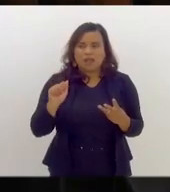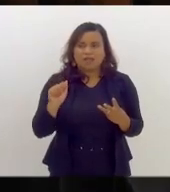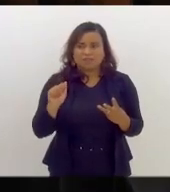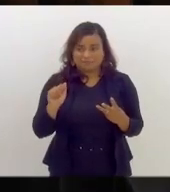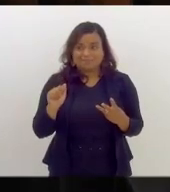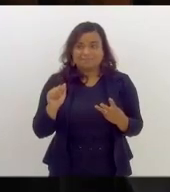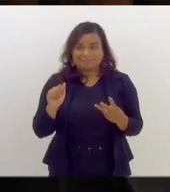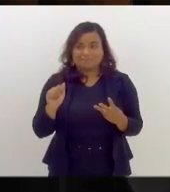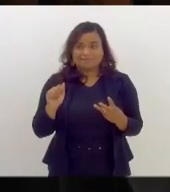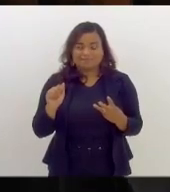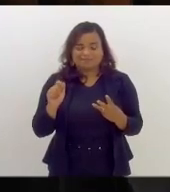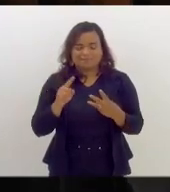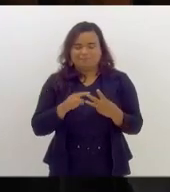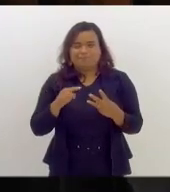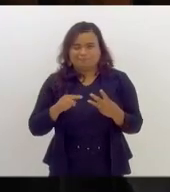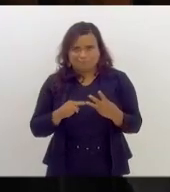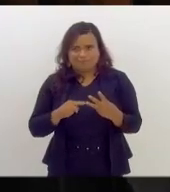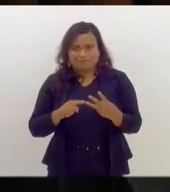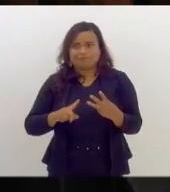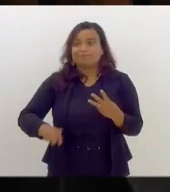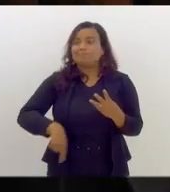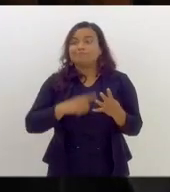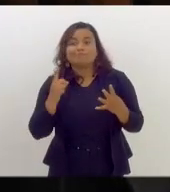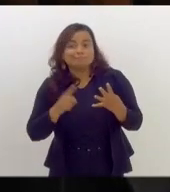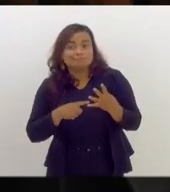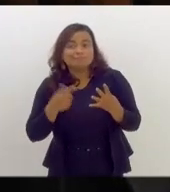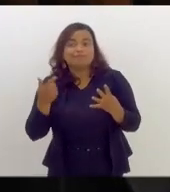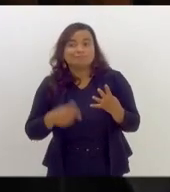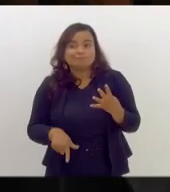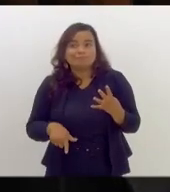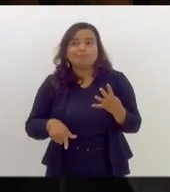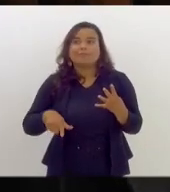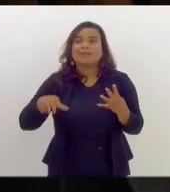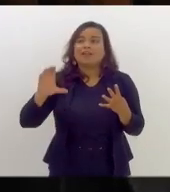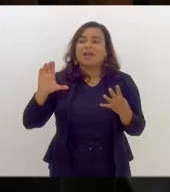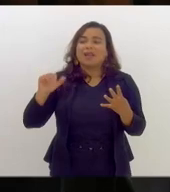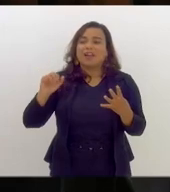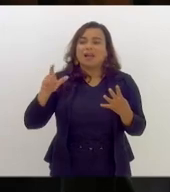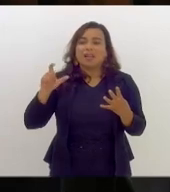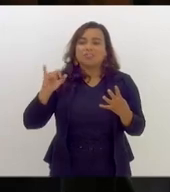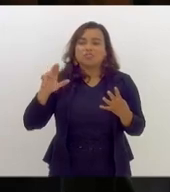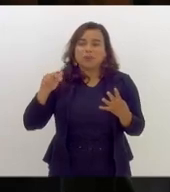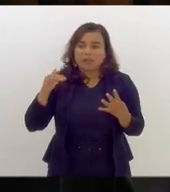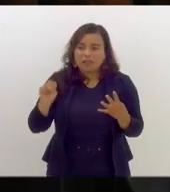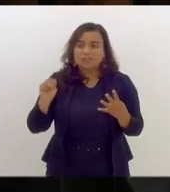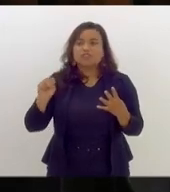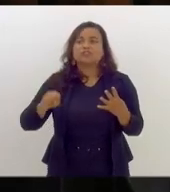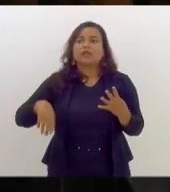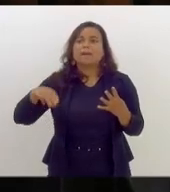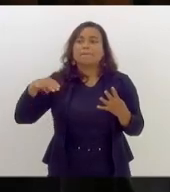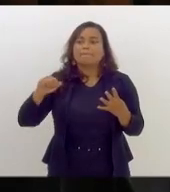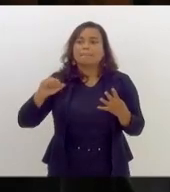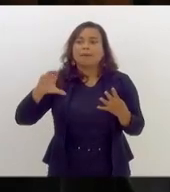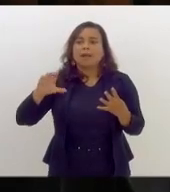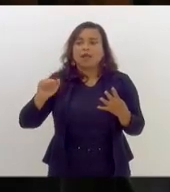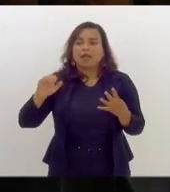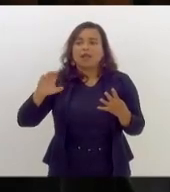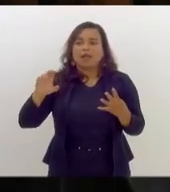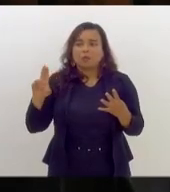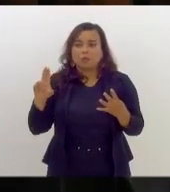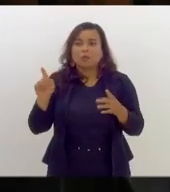e Tanguá E por que não Cachoeiras de Macacu E por que não